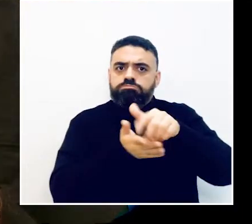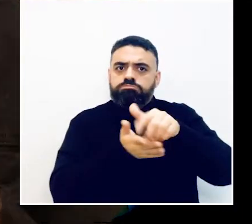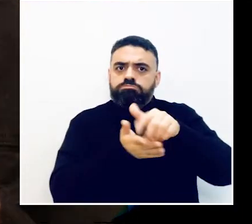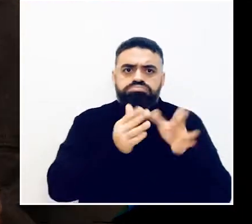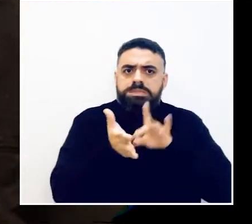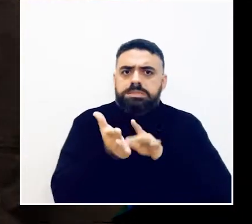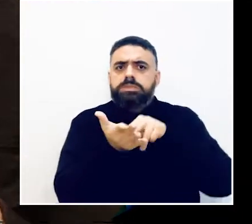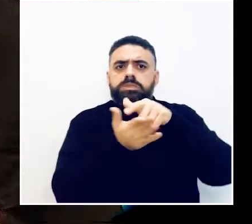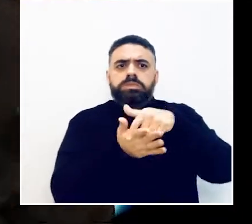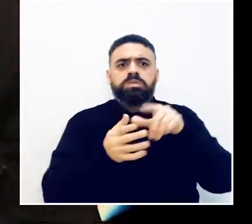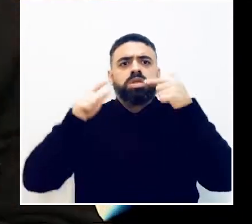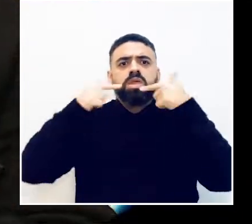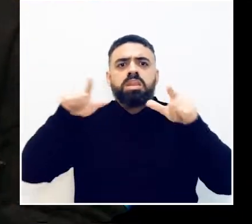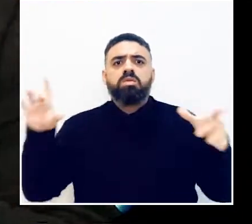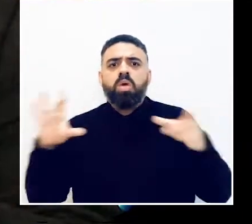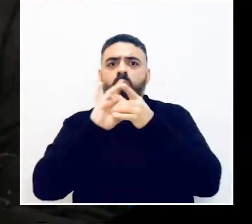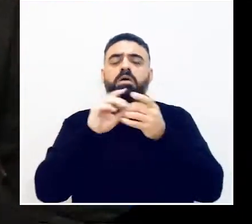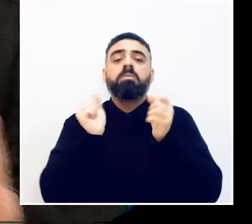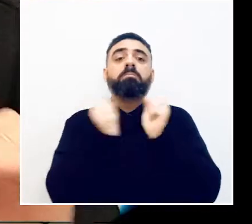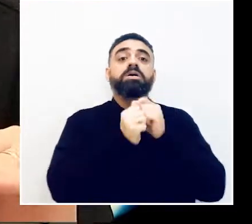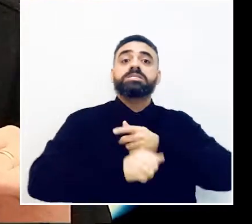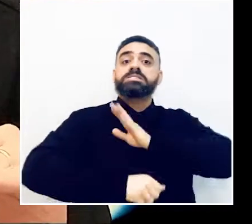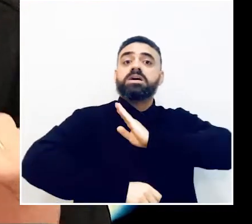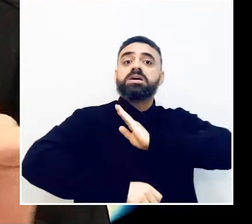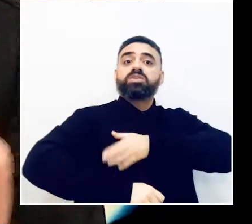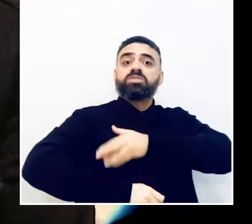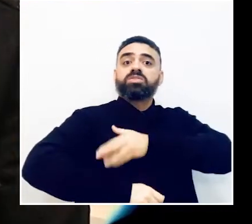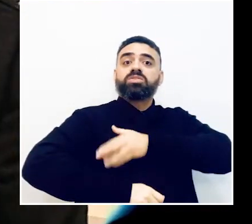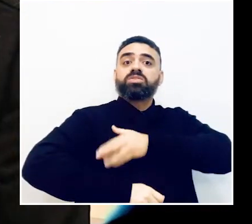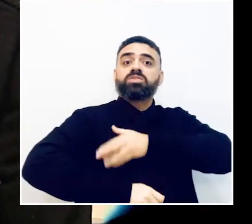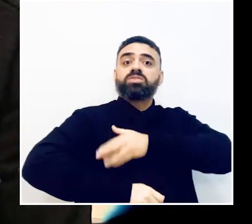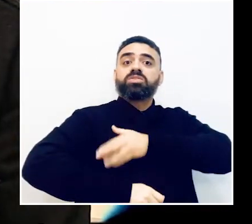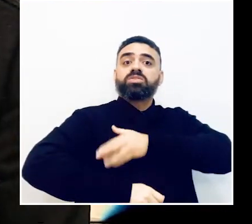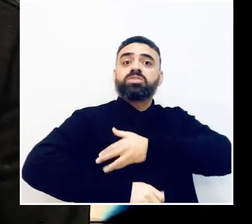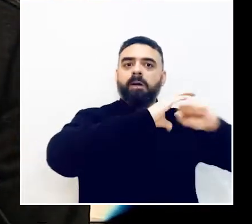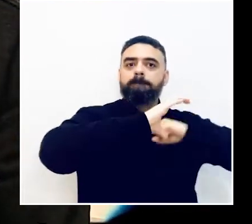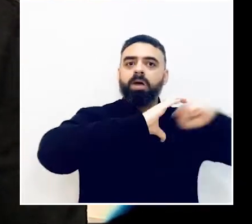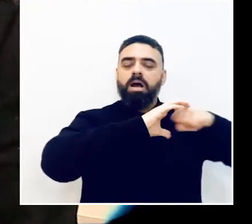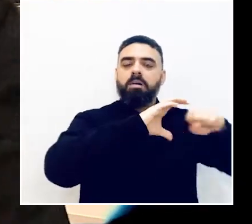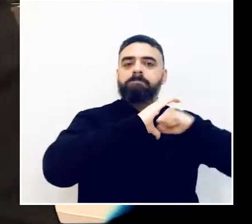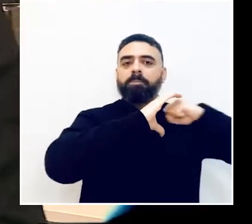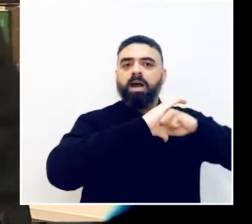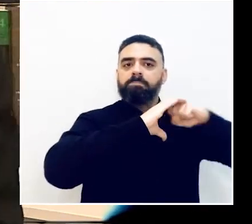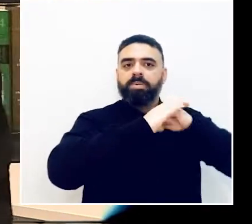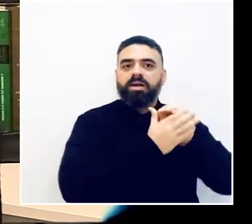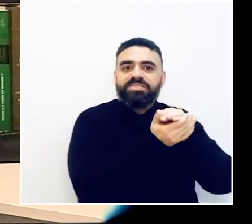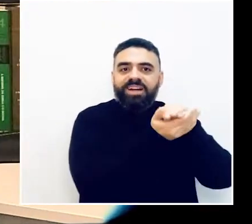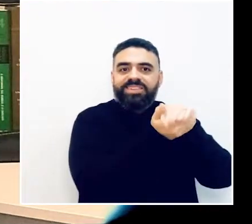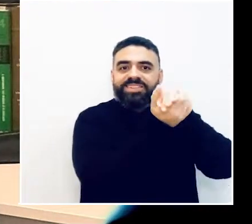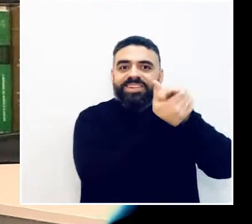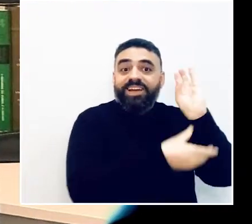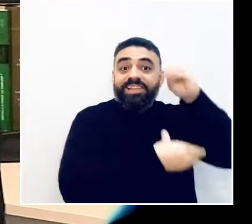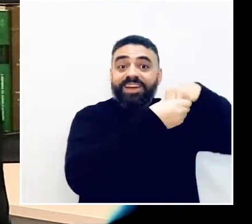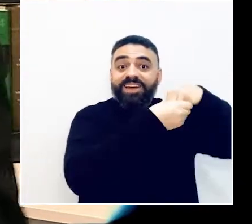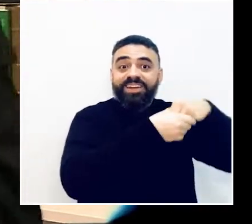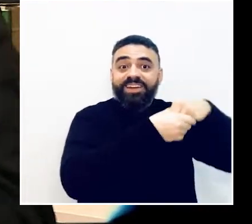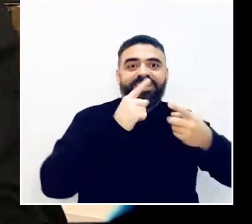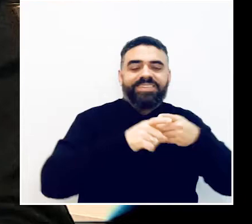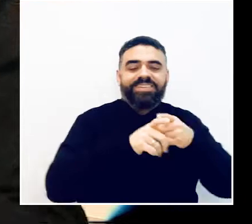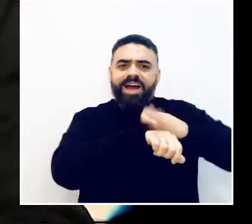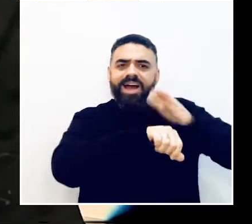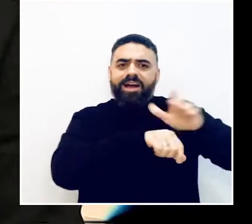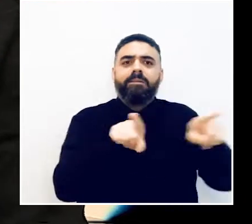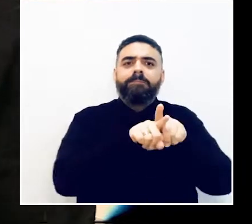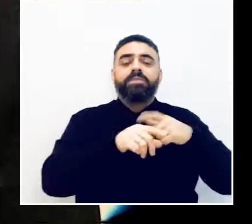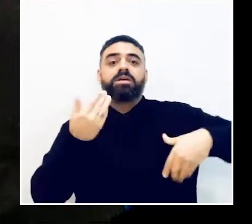de conversar, de caminhar dentro da mesma língua, porque eles estão tocando com o coração. E eles só